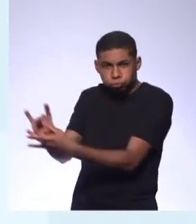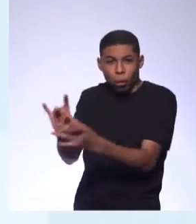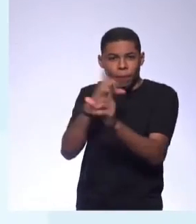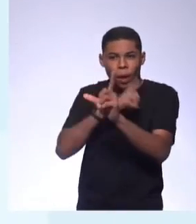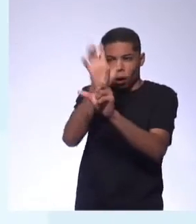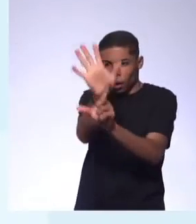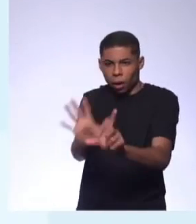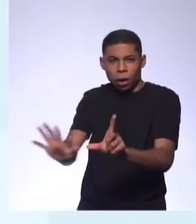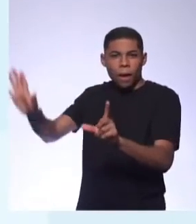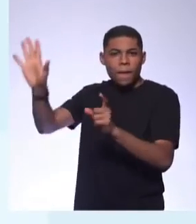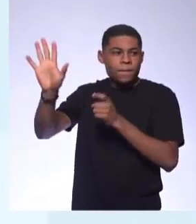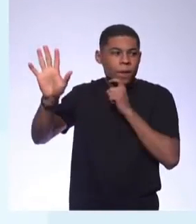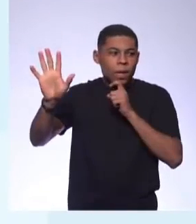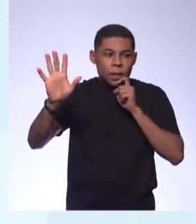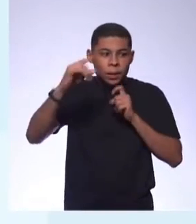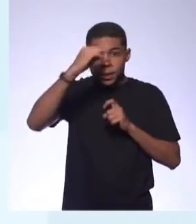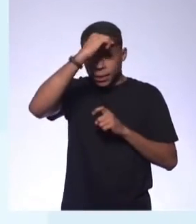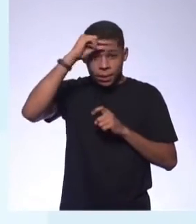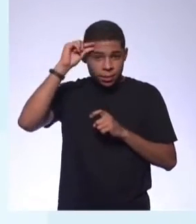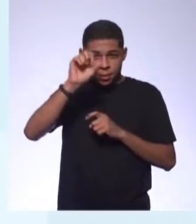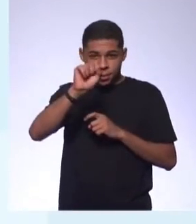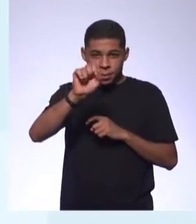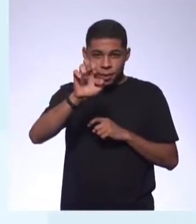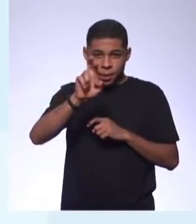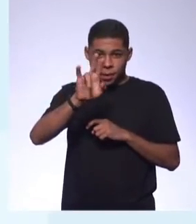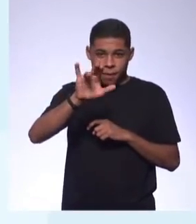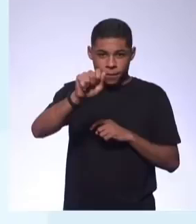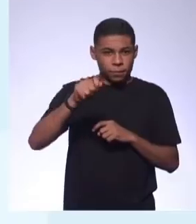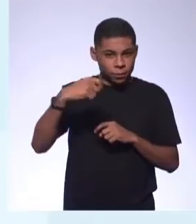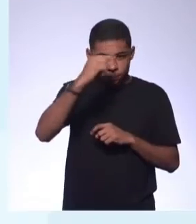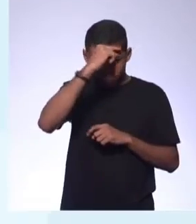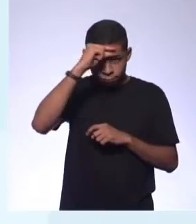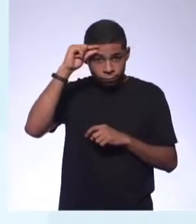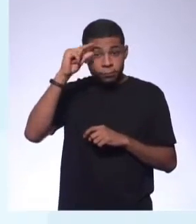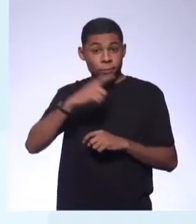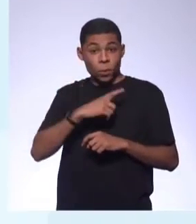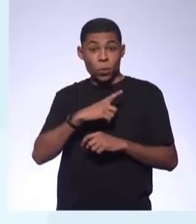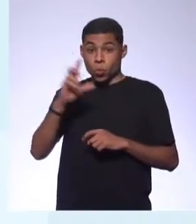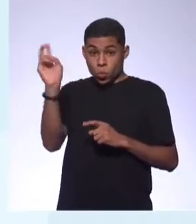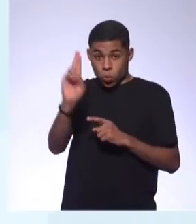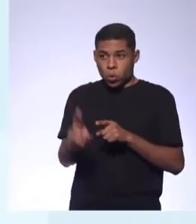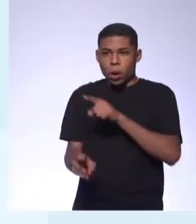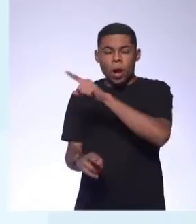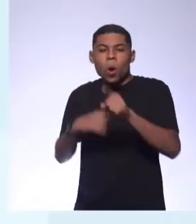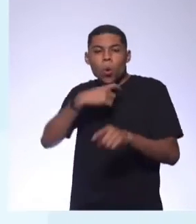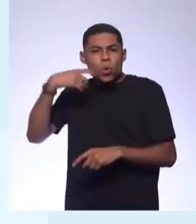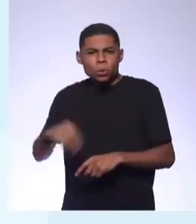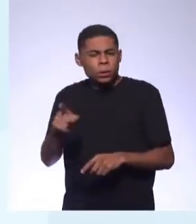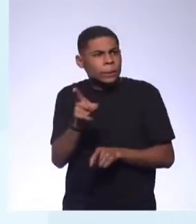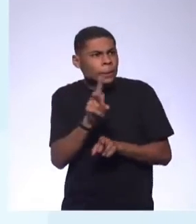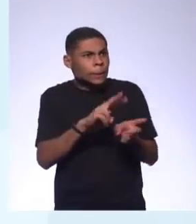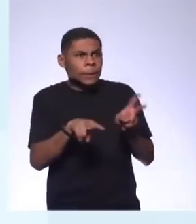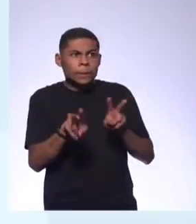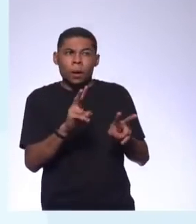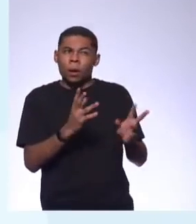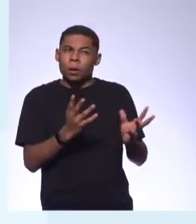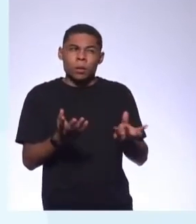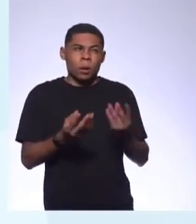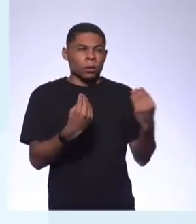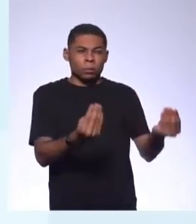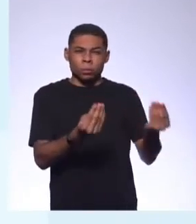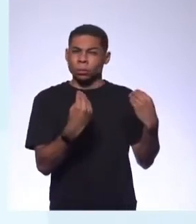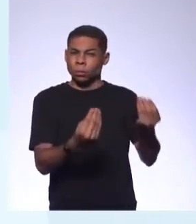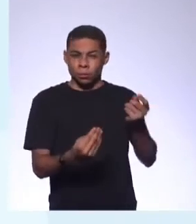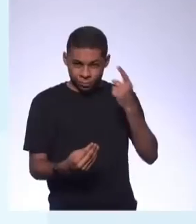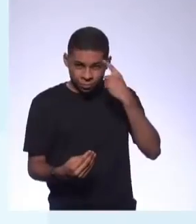território verde ali sob uma única bandeira. Os russos já estavam de olho do outro lado, porque essa